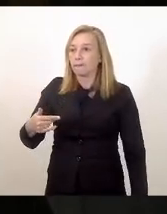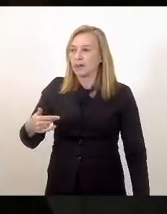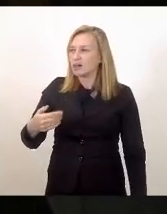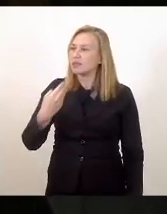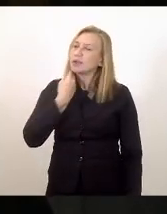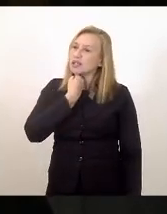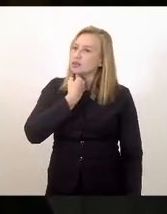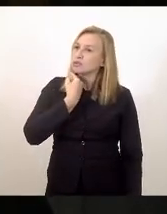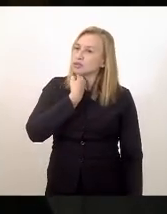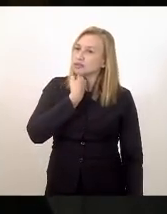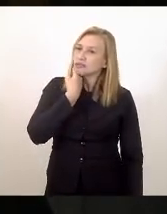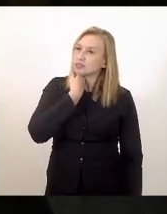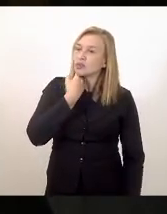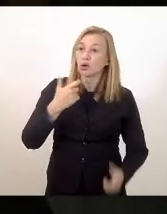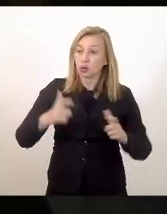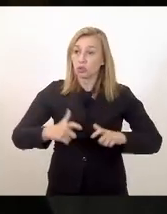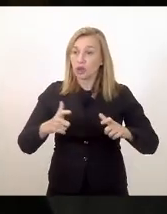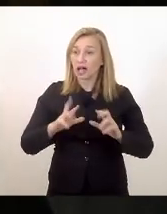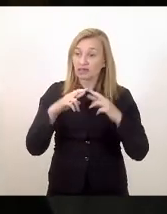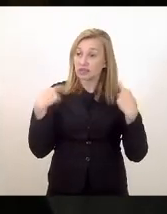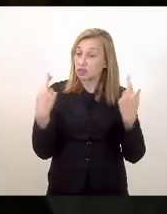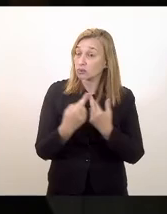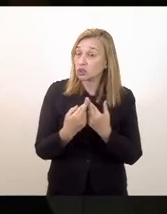vão se reunir